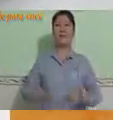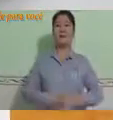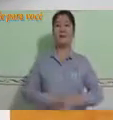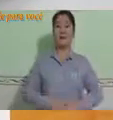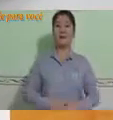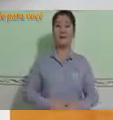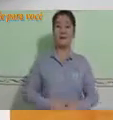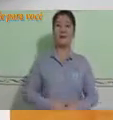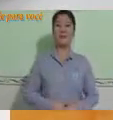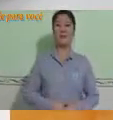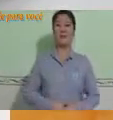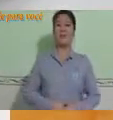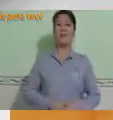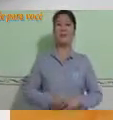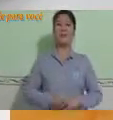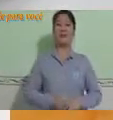exemplo.